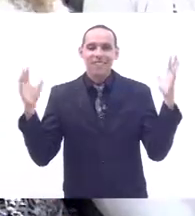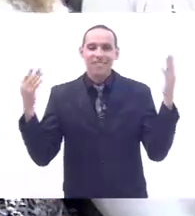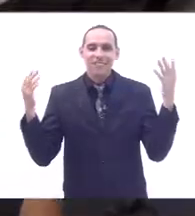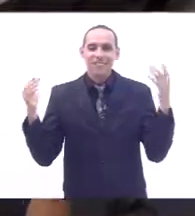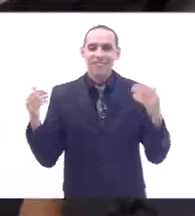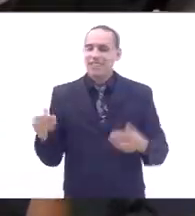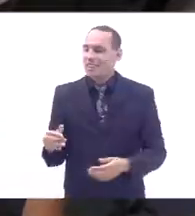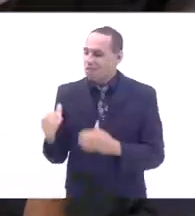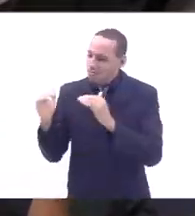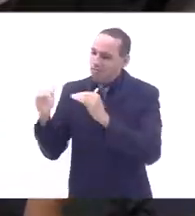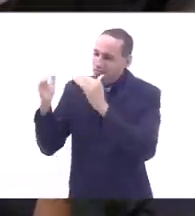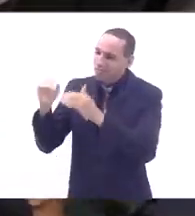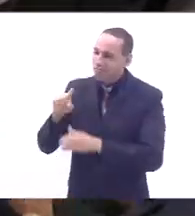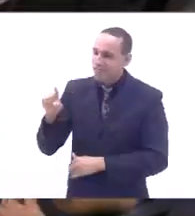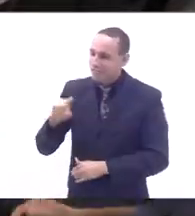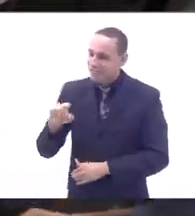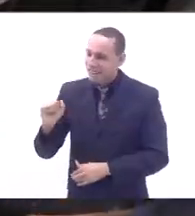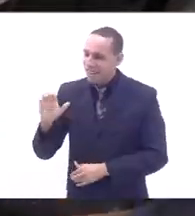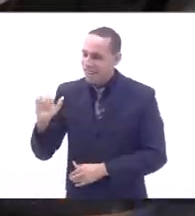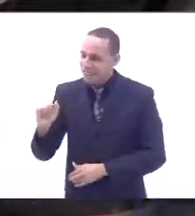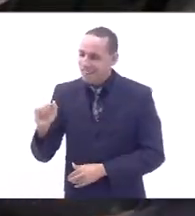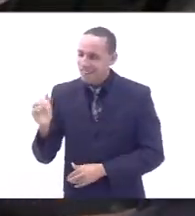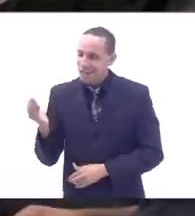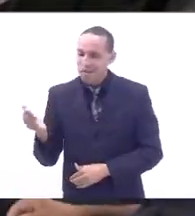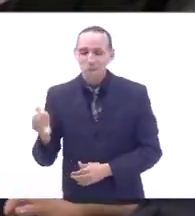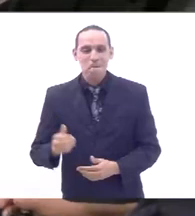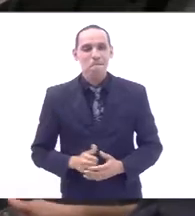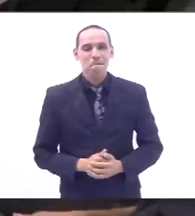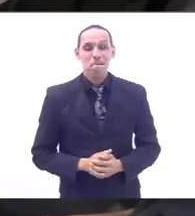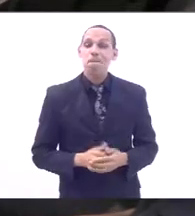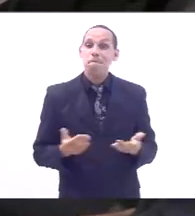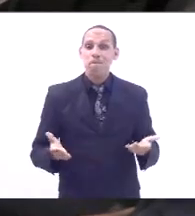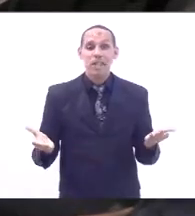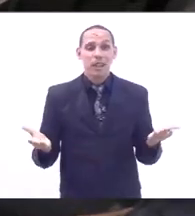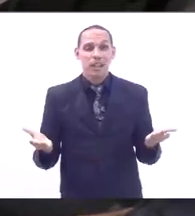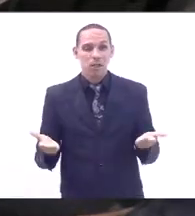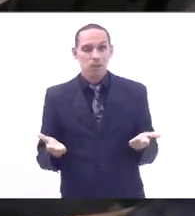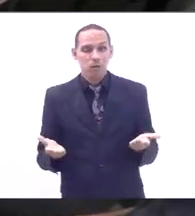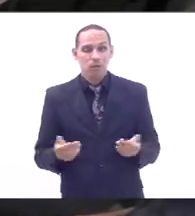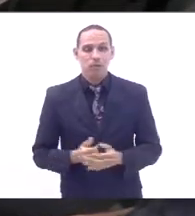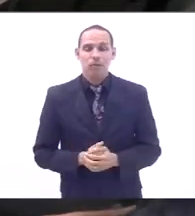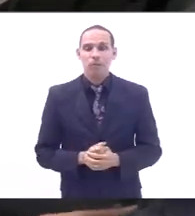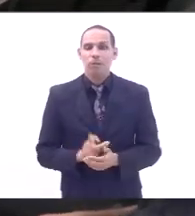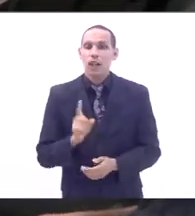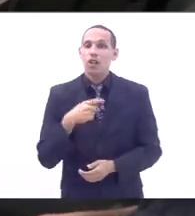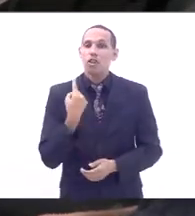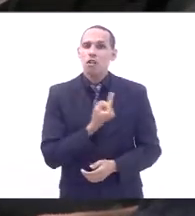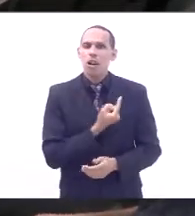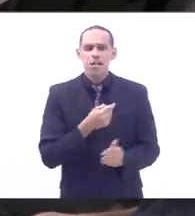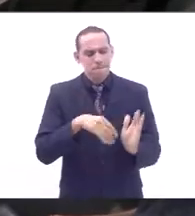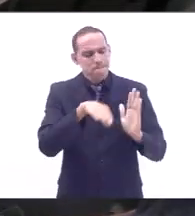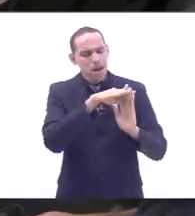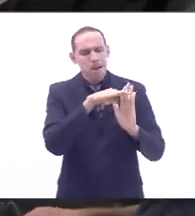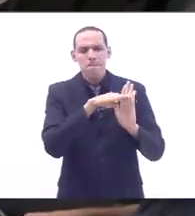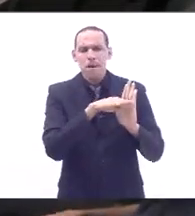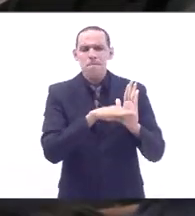Grande Zaca, Renato Zaca. Bom, agora a gente programamos